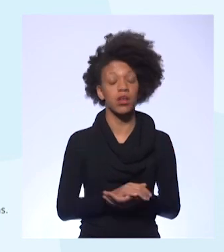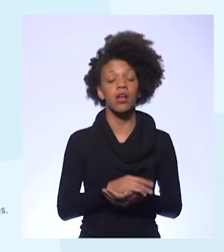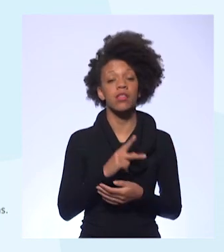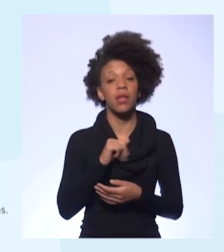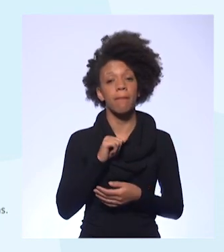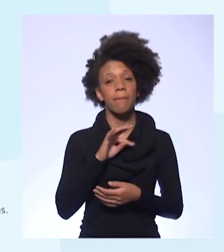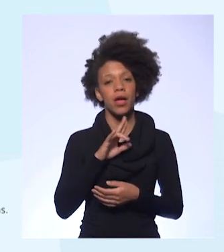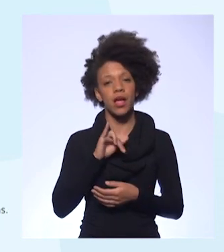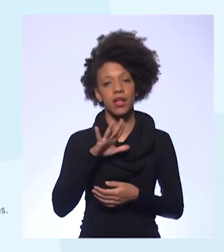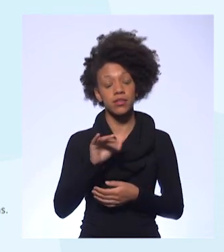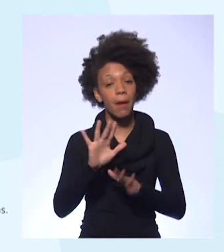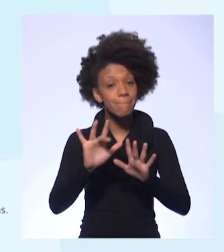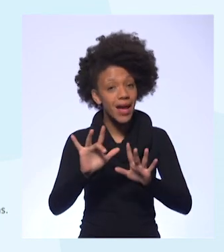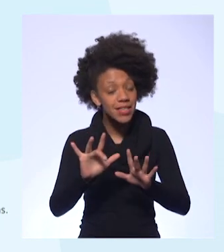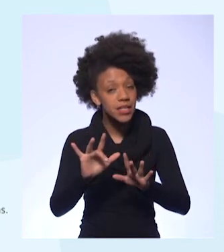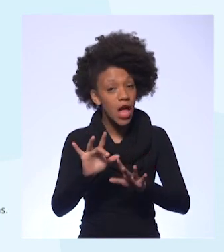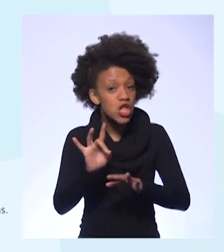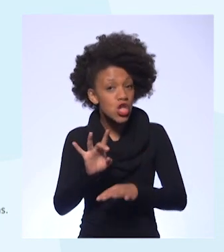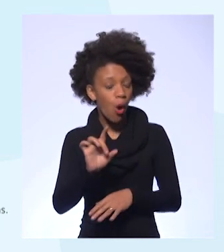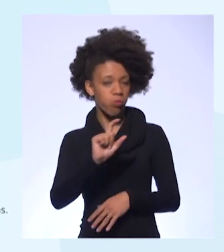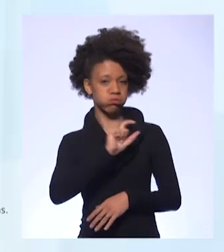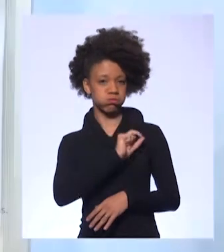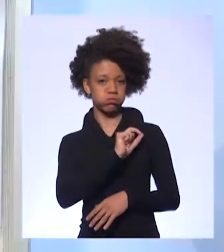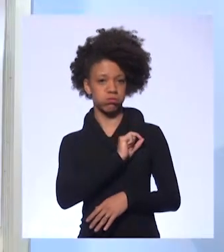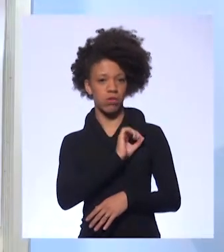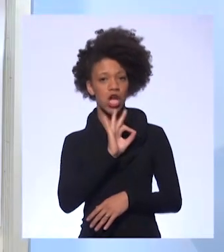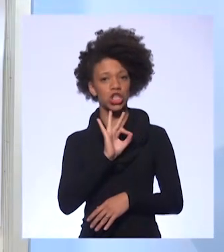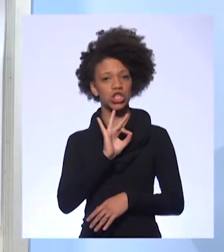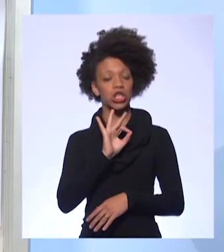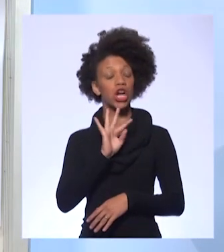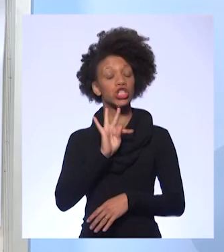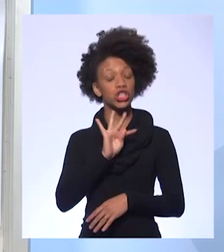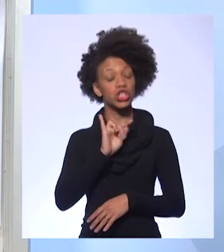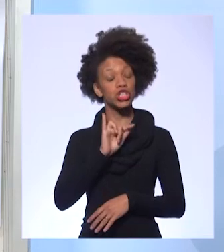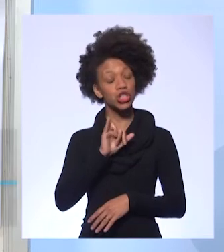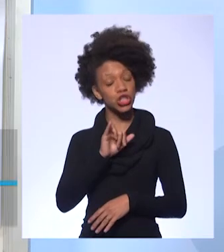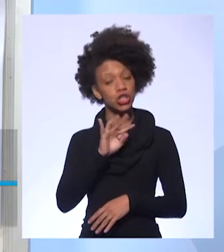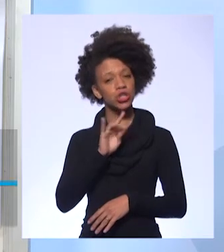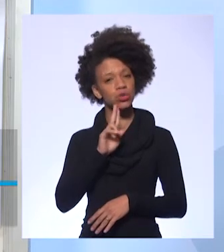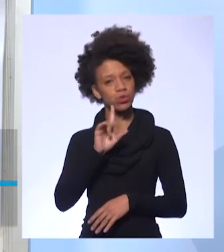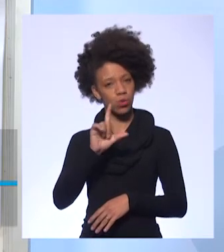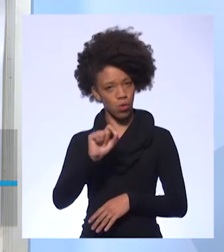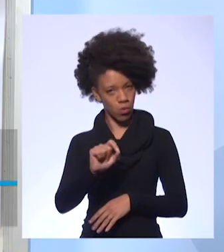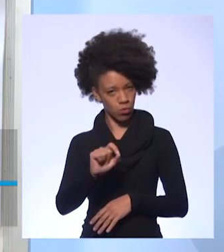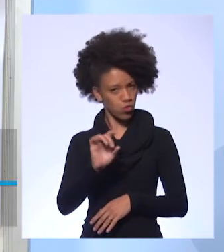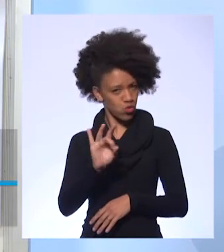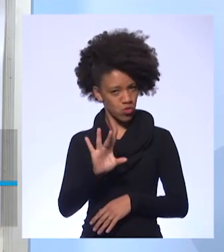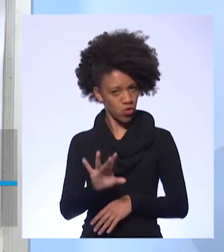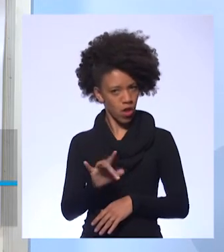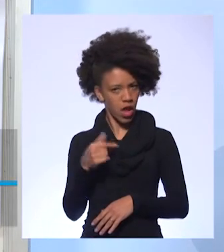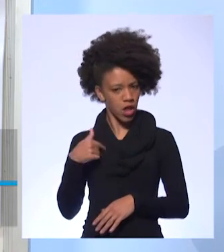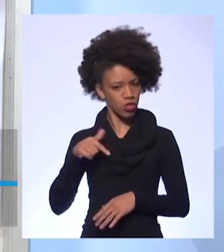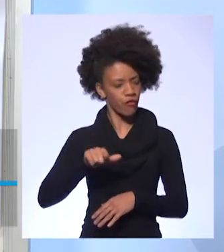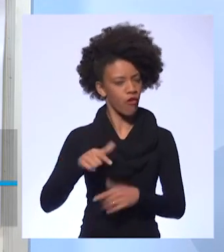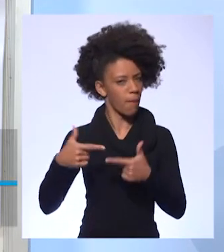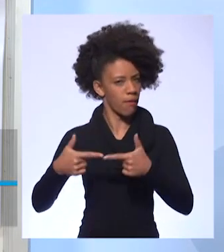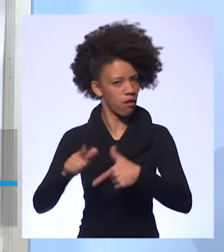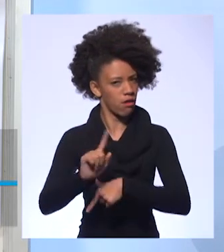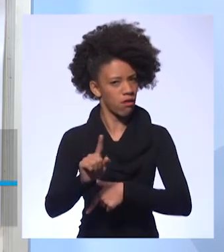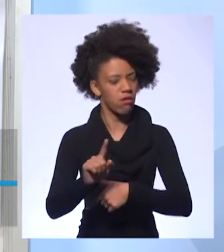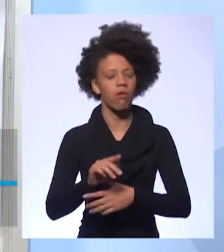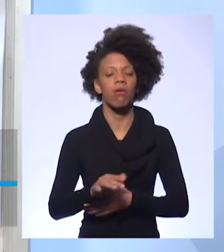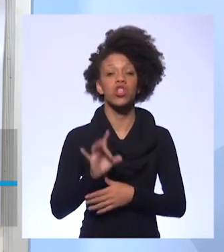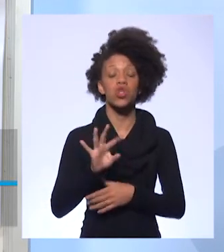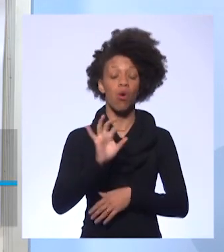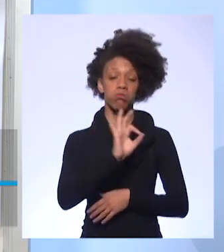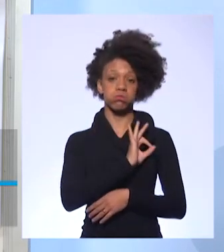mas assim é um título apenas Ele não foi para guerra está bem é apenas um título e ele de Face não foi para a guerra